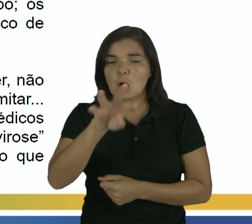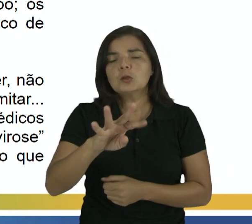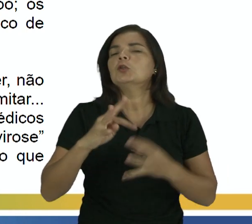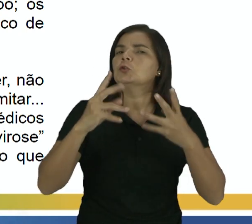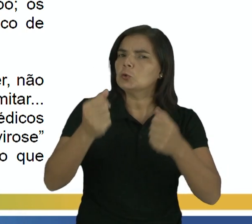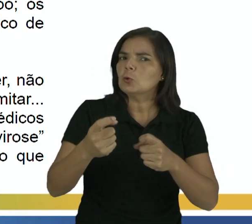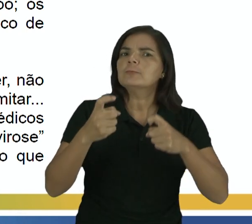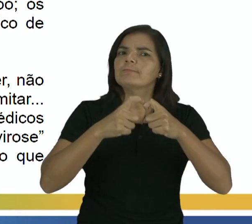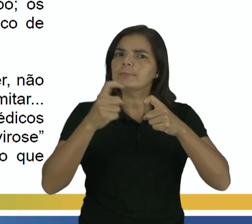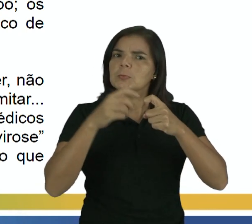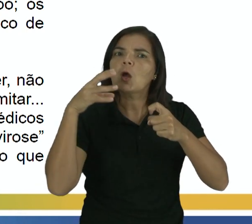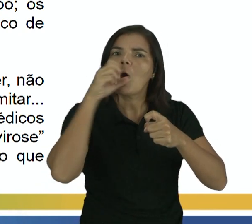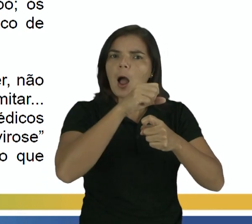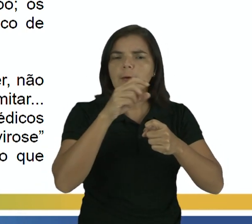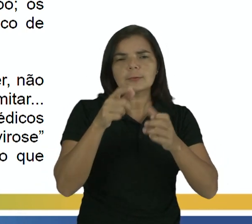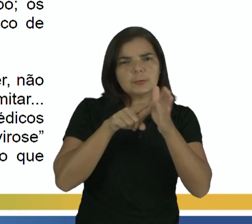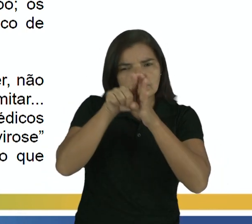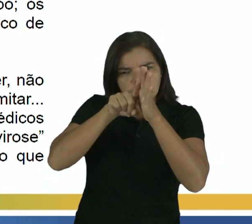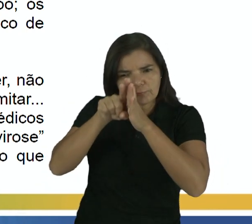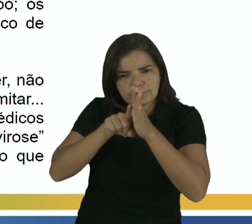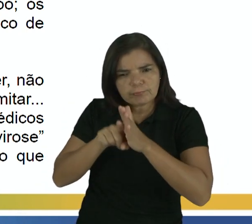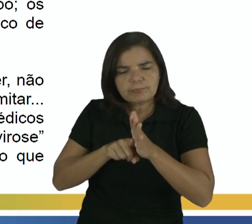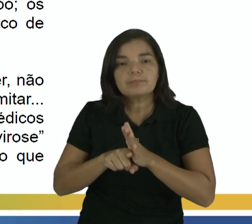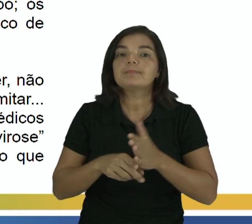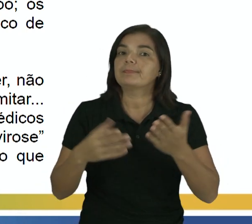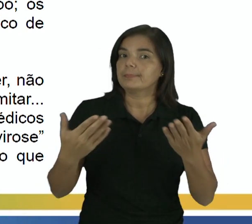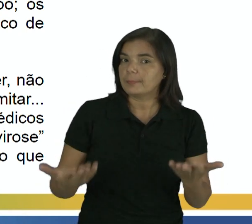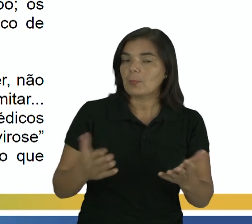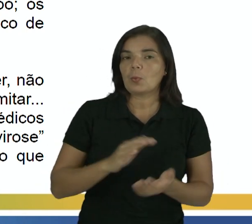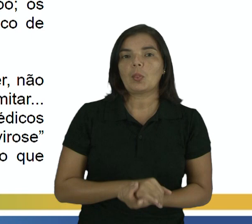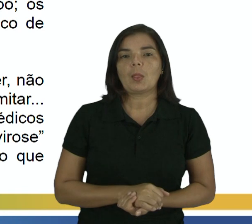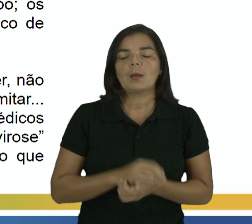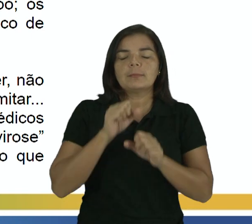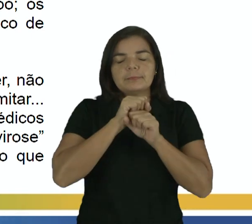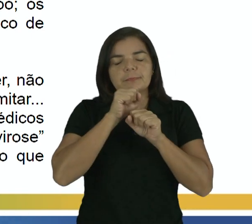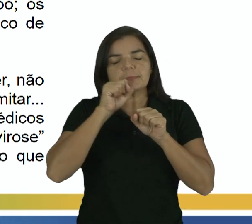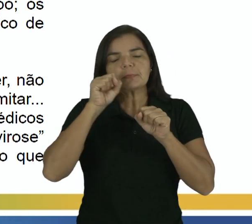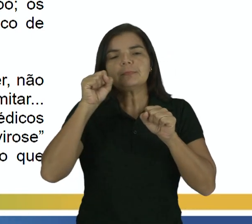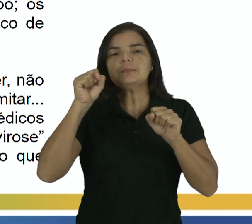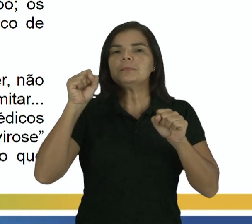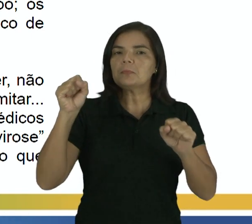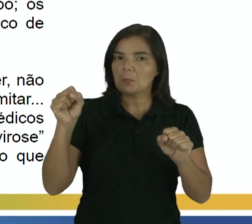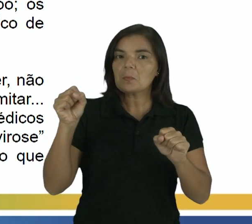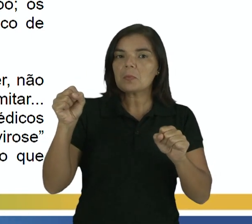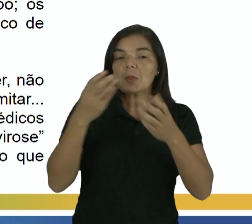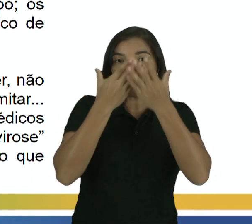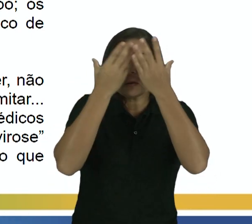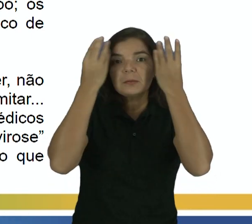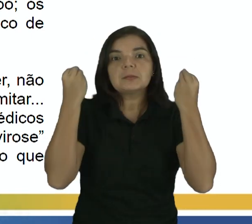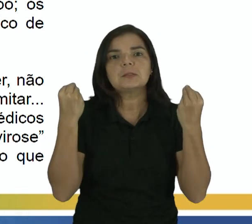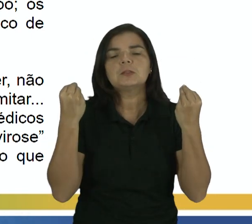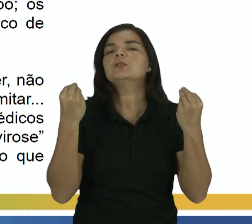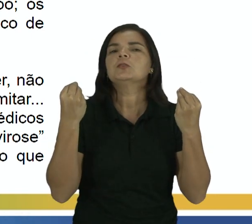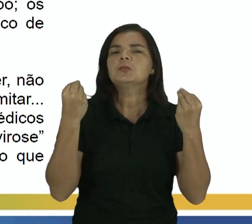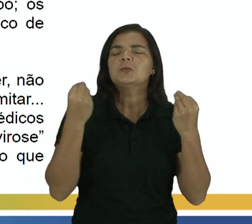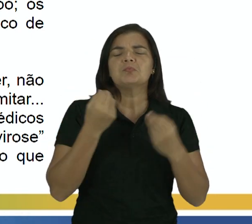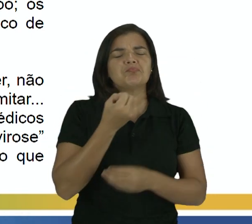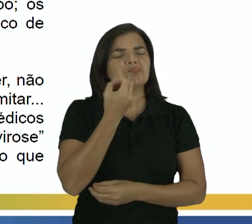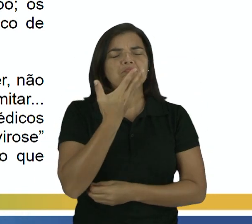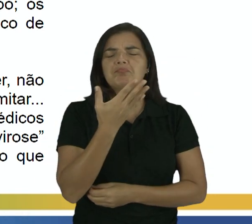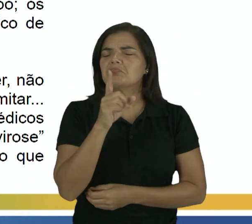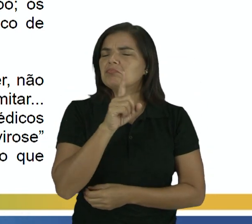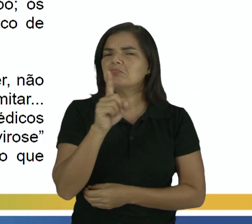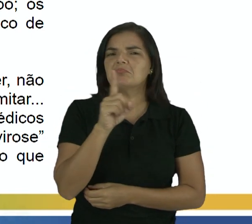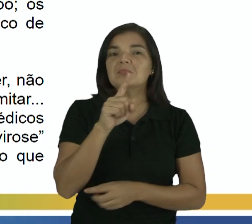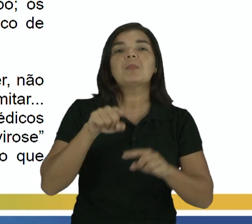bom médico de emergência diagnóstica. Pois bem, quando acordei naquele dia, que pretendo esquecer, não estava me sentindo muito